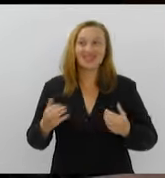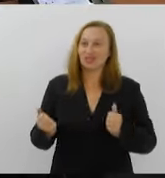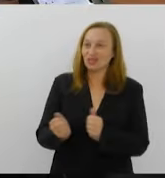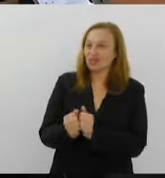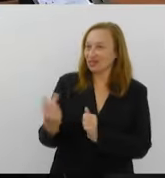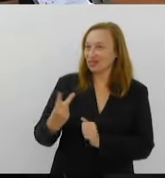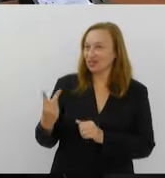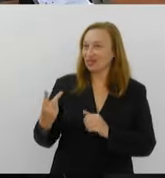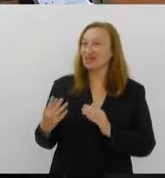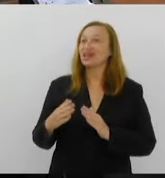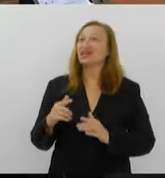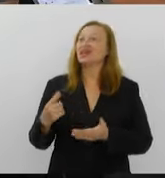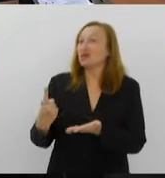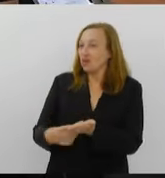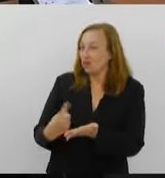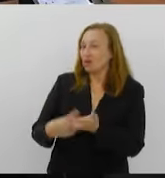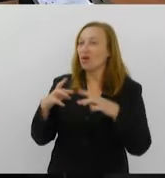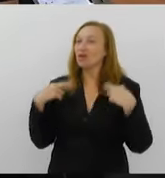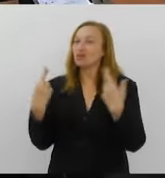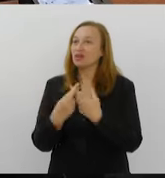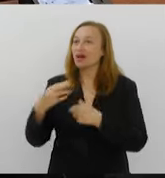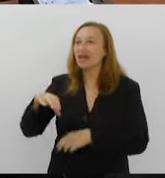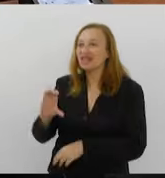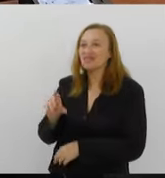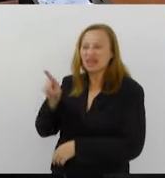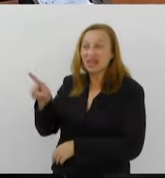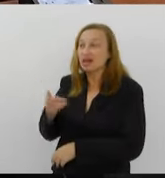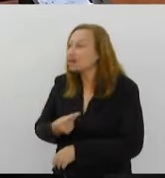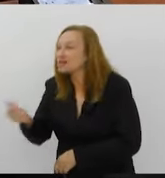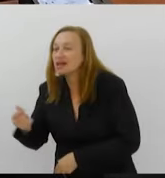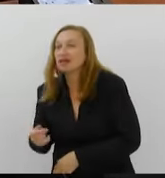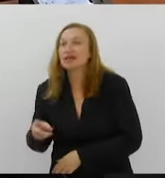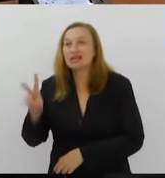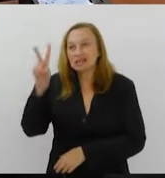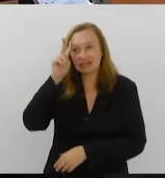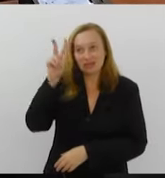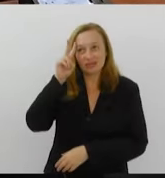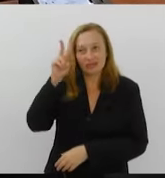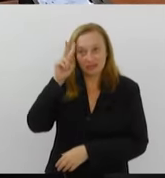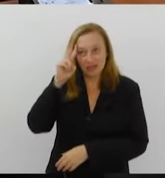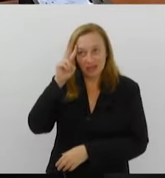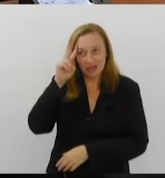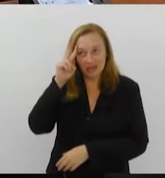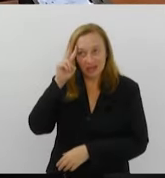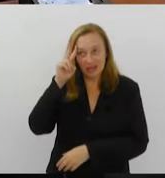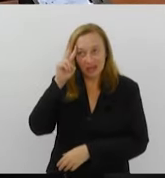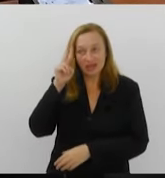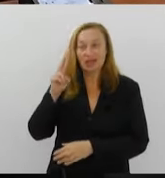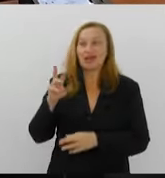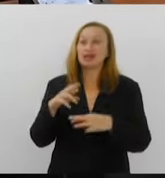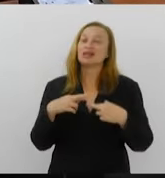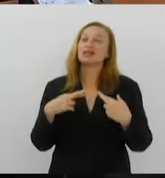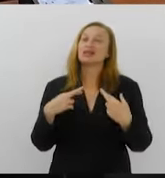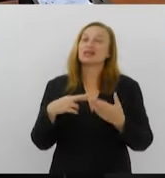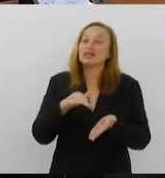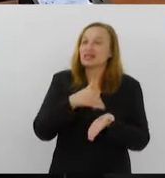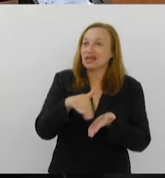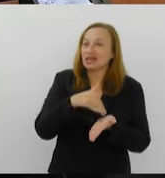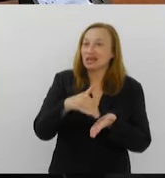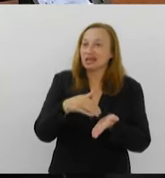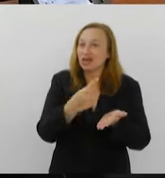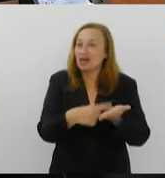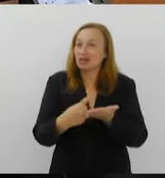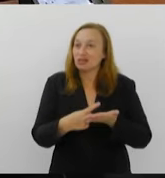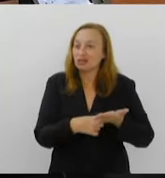tem reunião marcada, inclusive, né, Mink? A Mink já saiu. Presidente. Na segunda-feira, presidente, vou trazer os secretários, vamos só ajustar a hora.